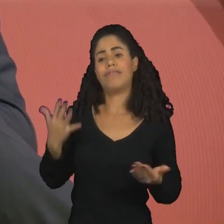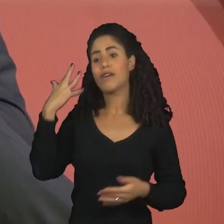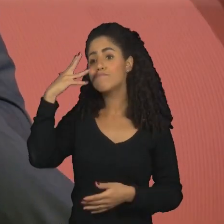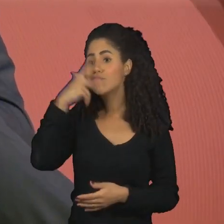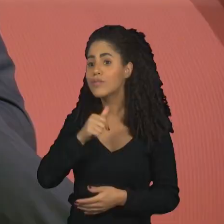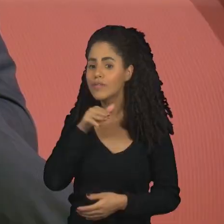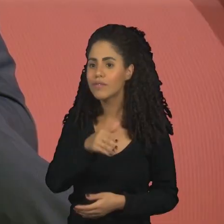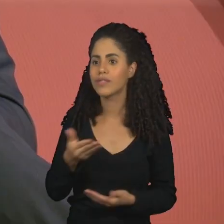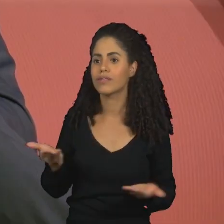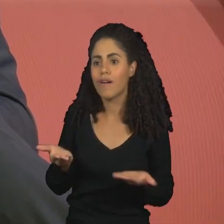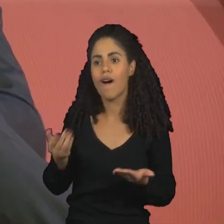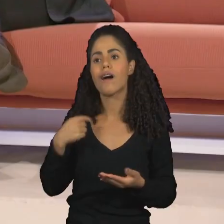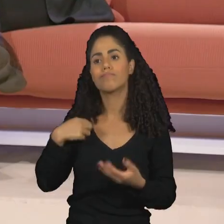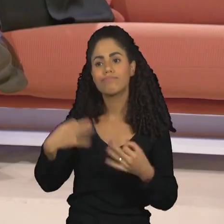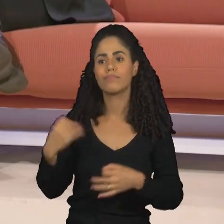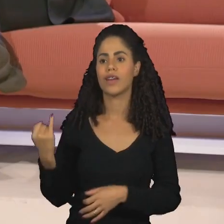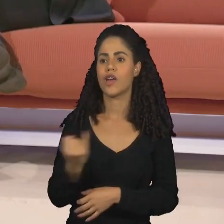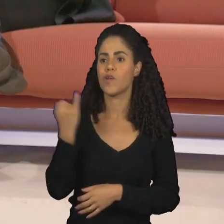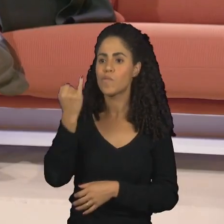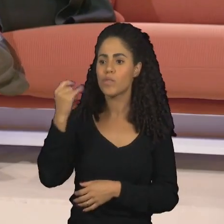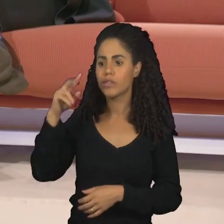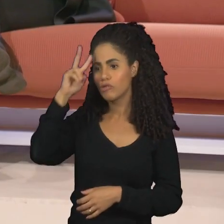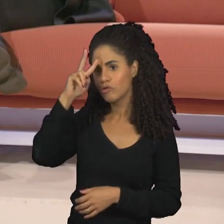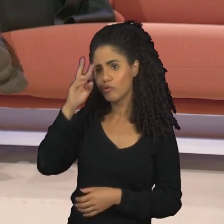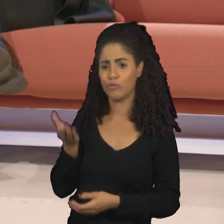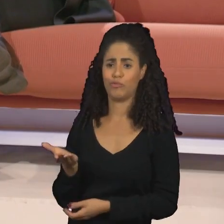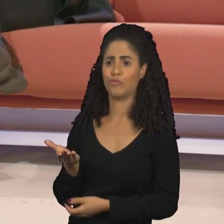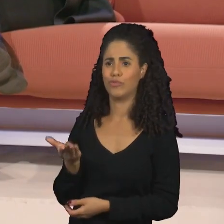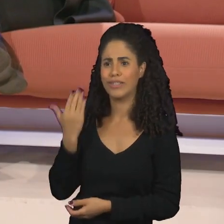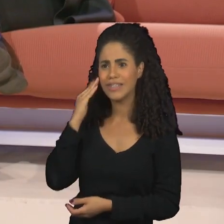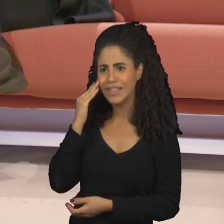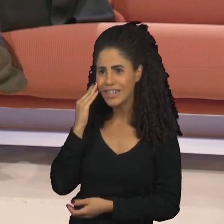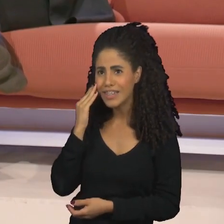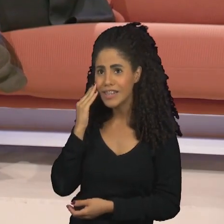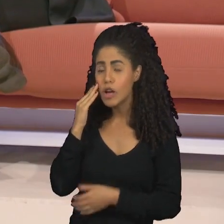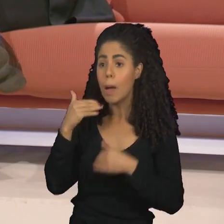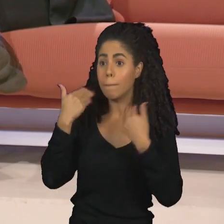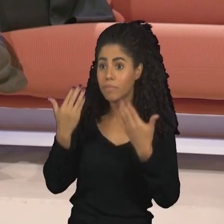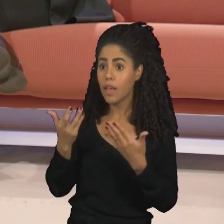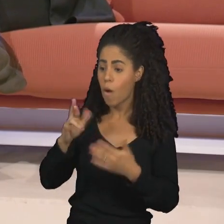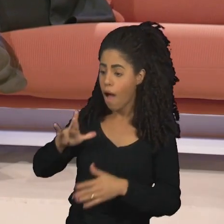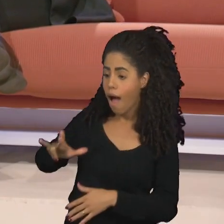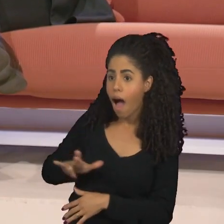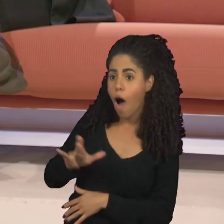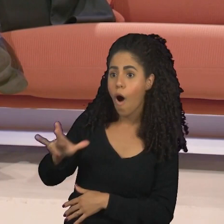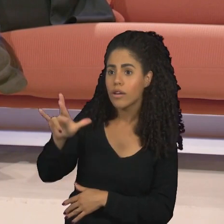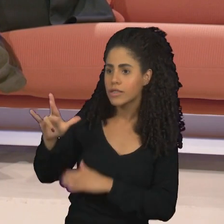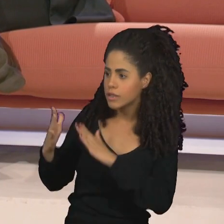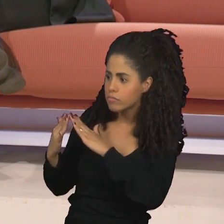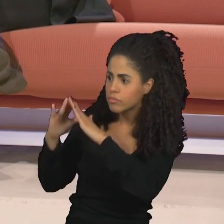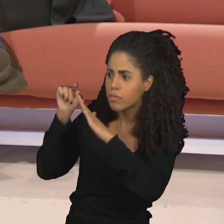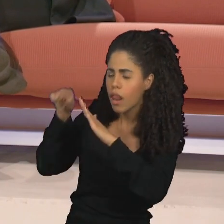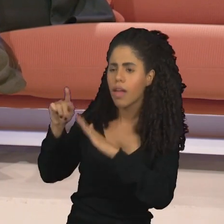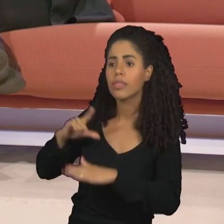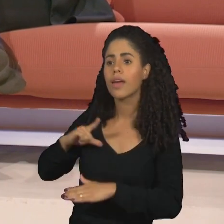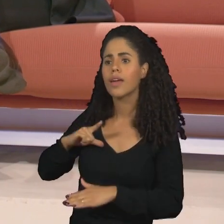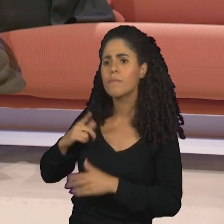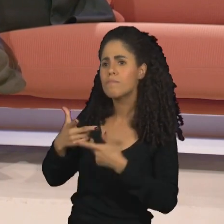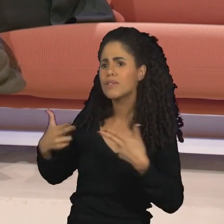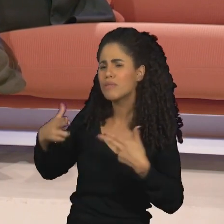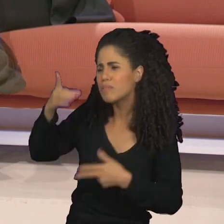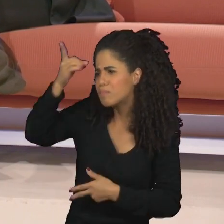é isso, uma universidade que não tem medo do vizinho, né? A Rocinha, eu estava falando de talento, a Rocinha